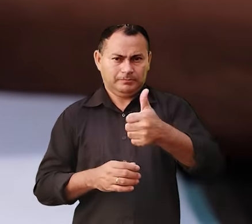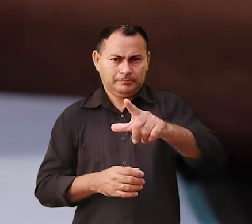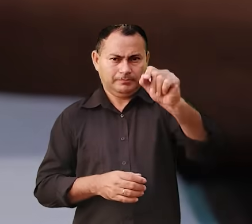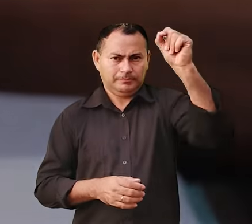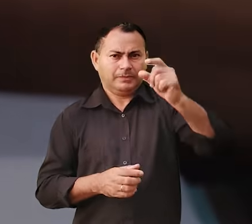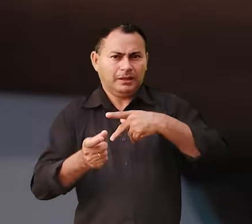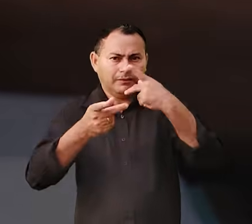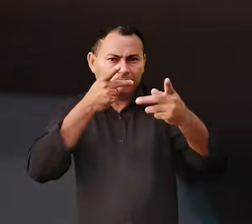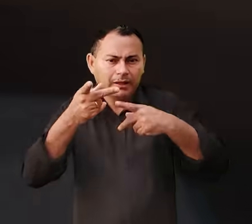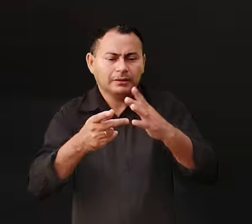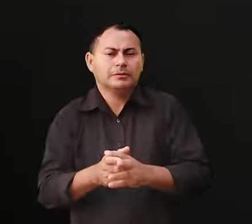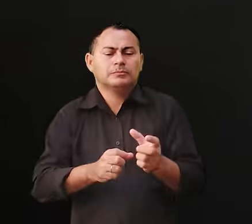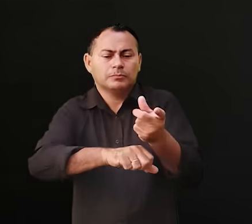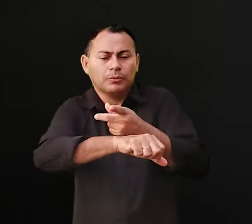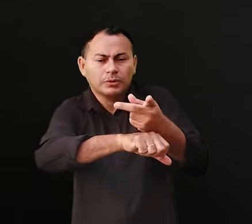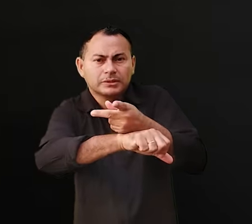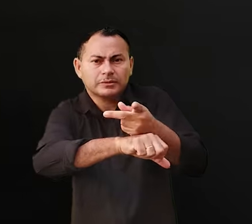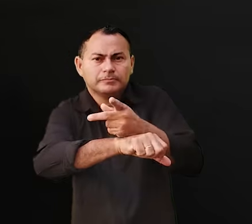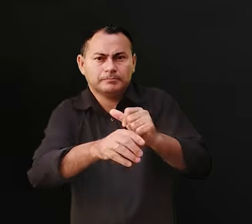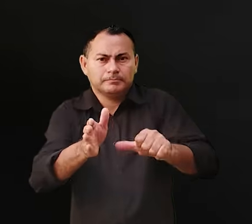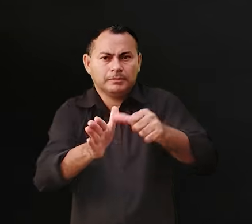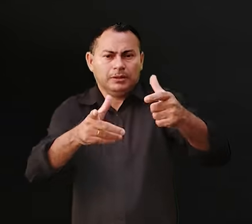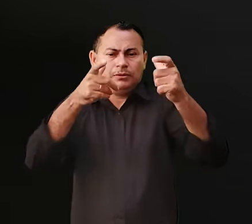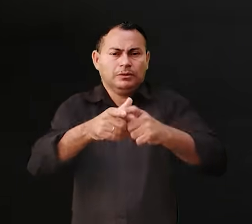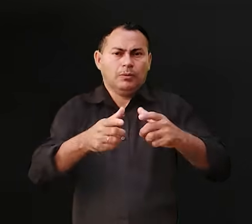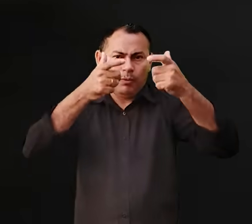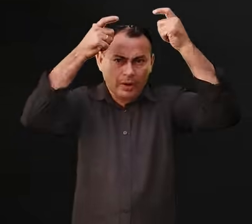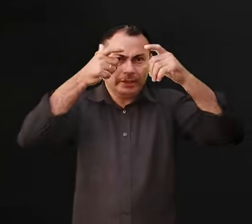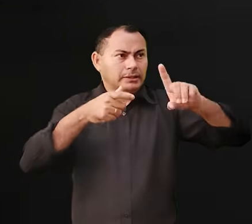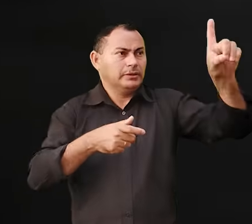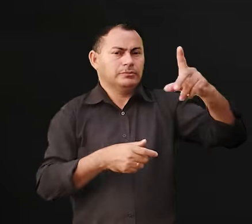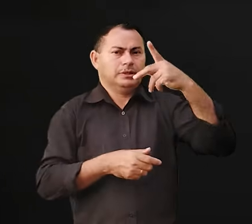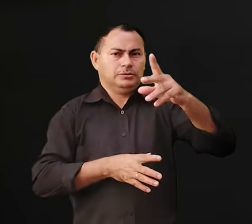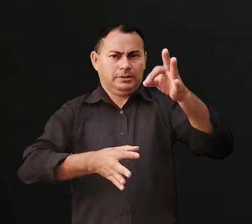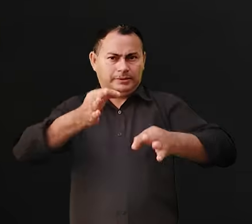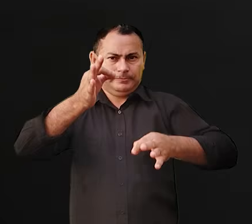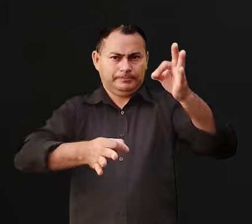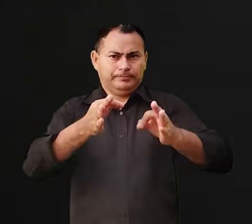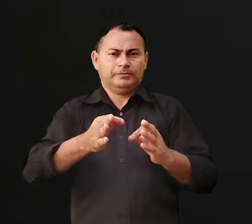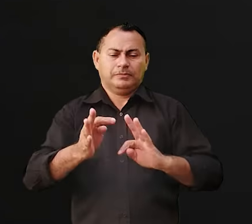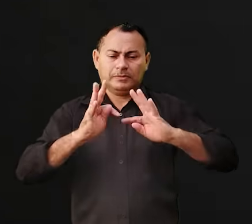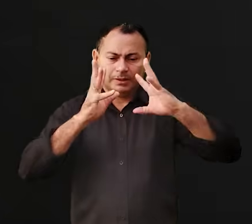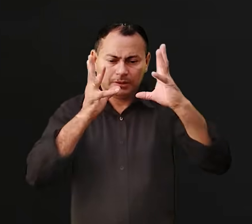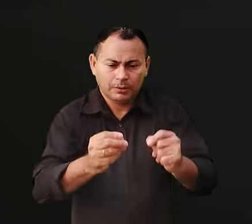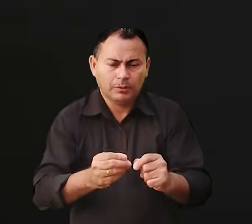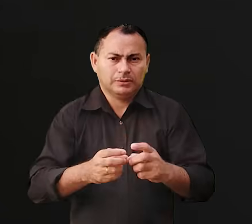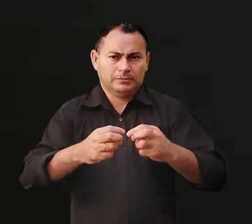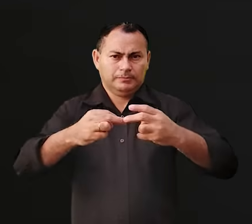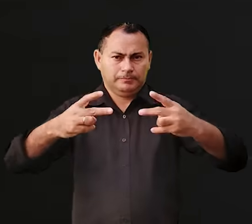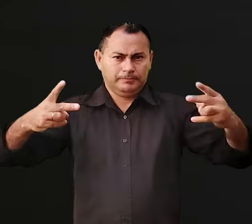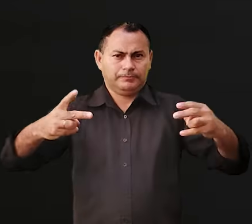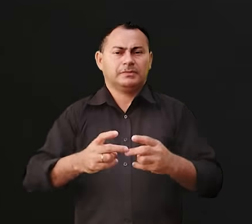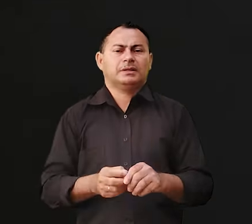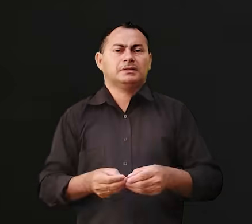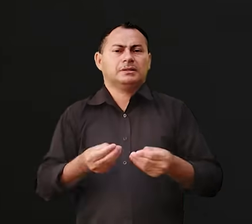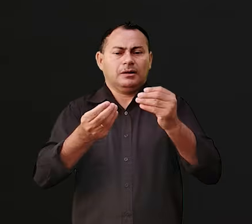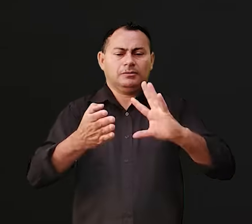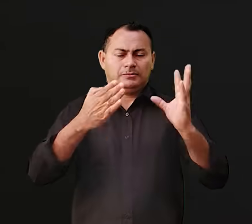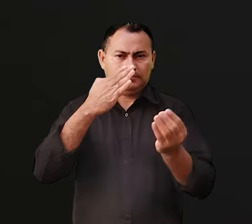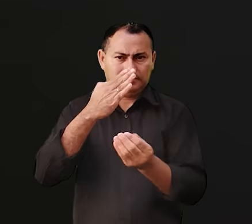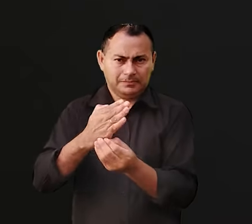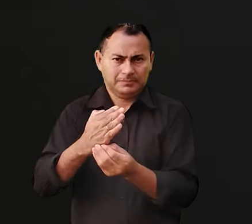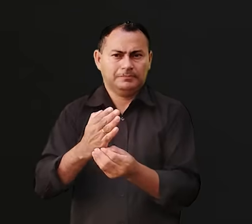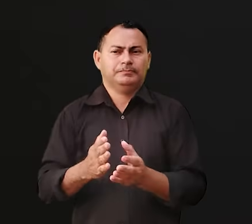de prioridade, ele diz: busquem, pois, em primeiro lugar o reino de Deus e a sua justiça, e todas essas coisas lhes